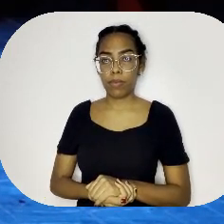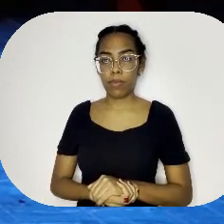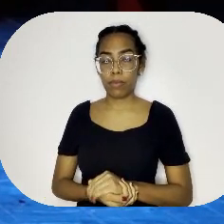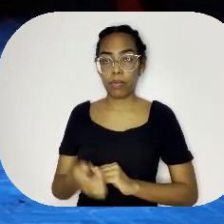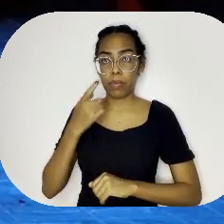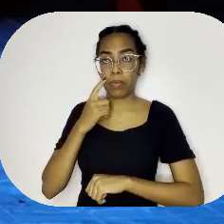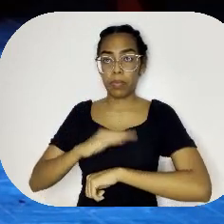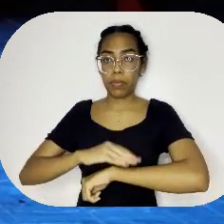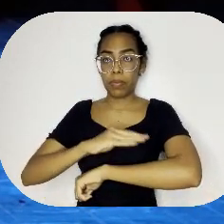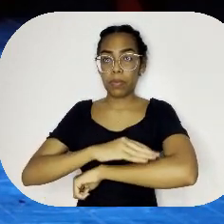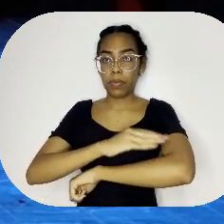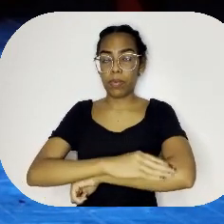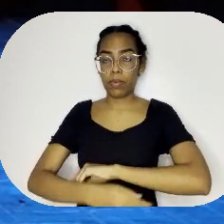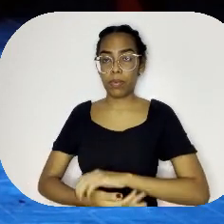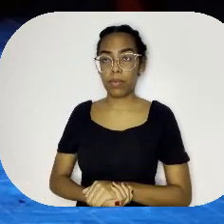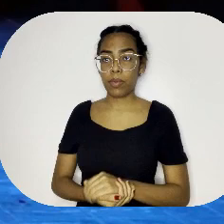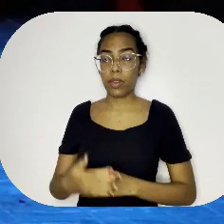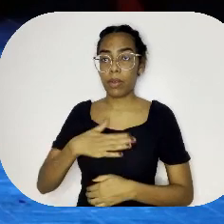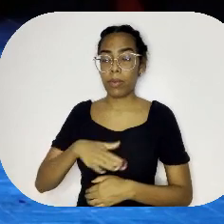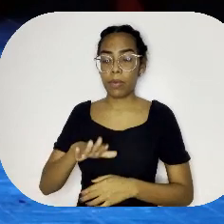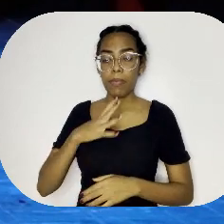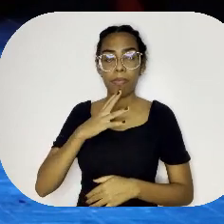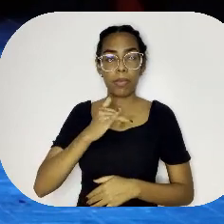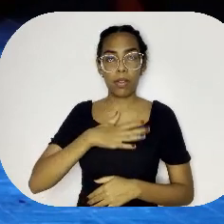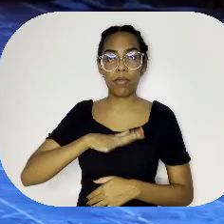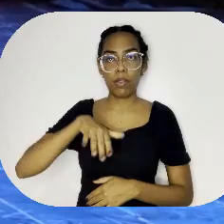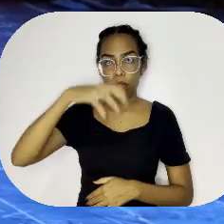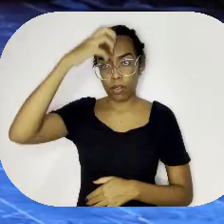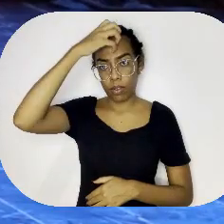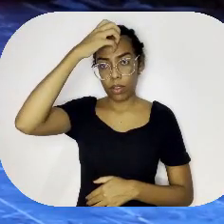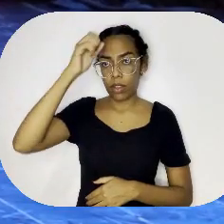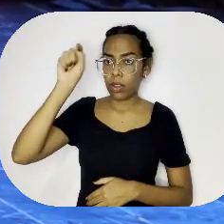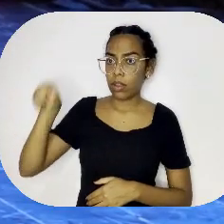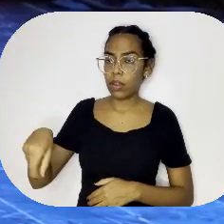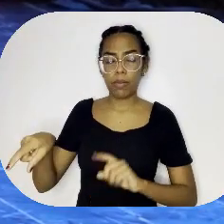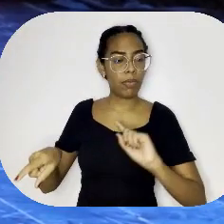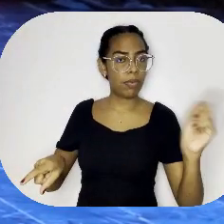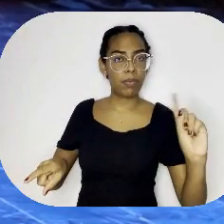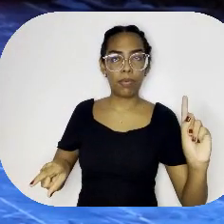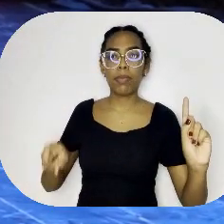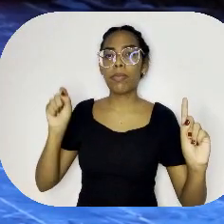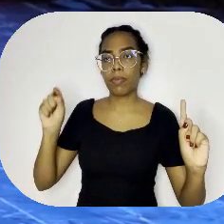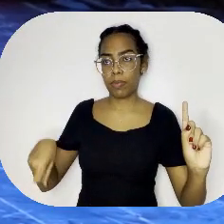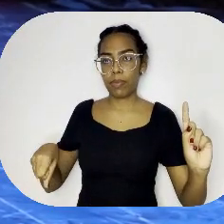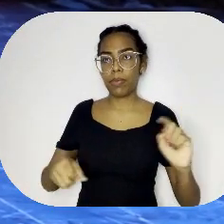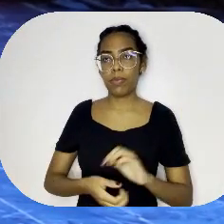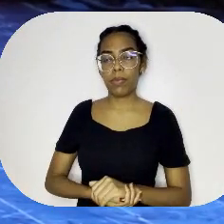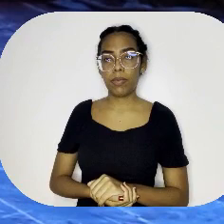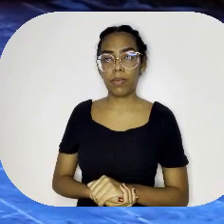boi. Web up, web up, web up. Meu pai foi rei. Foi, não foi. Foi, não